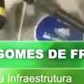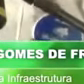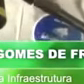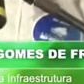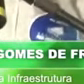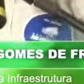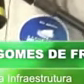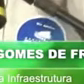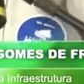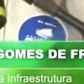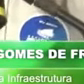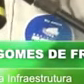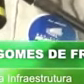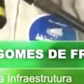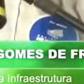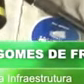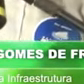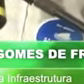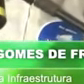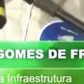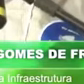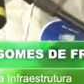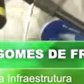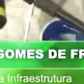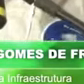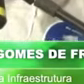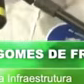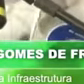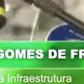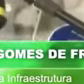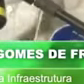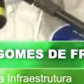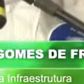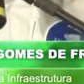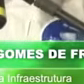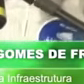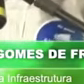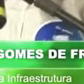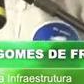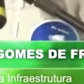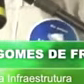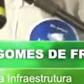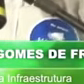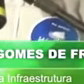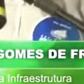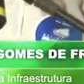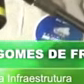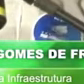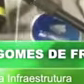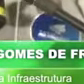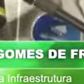um passo à frente um passo na direção da competição da eficiência